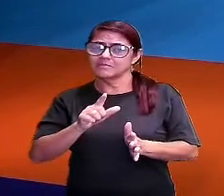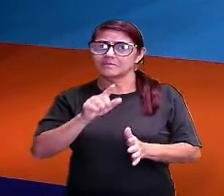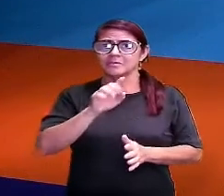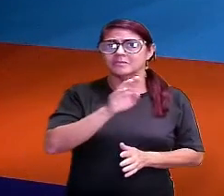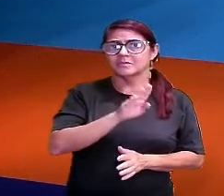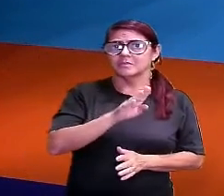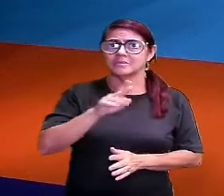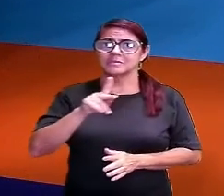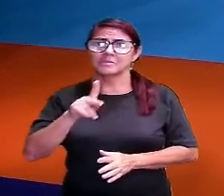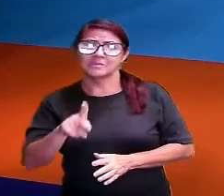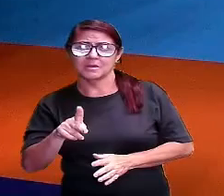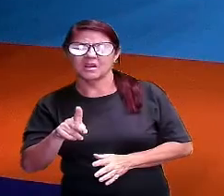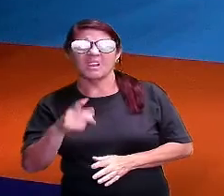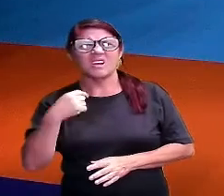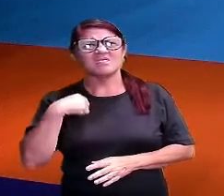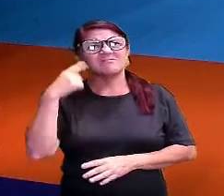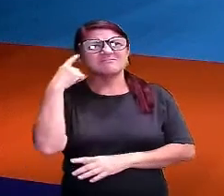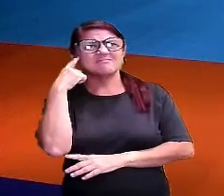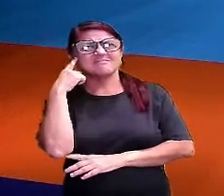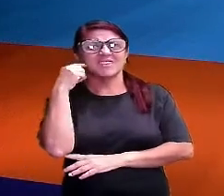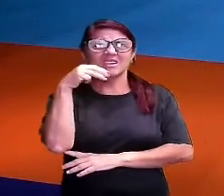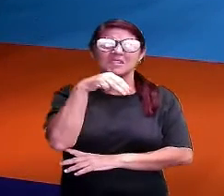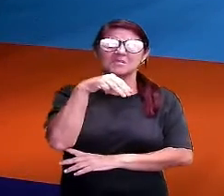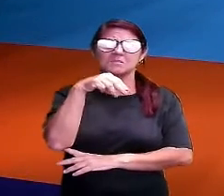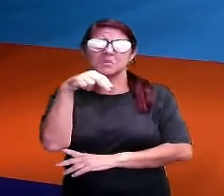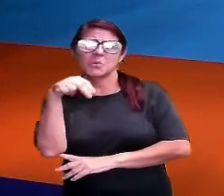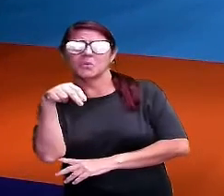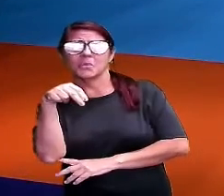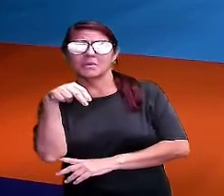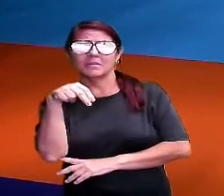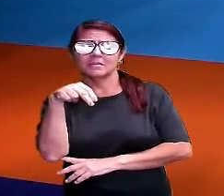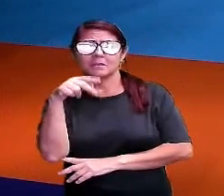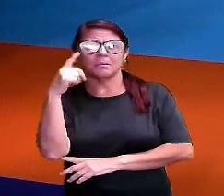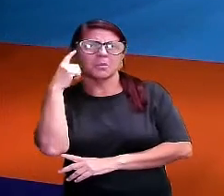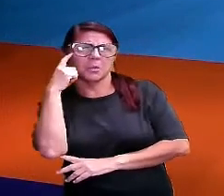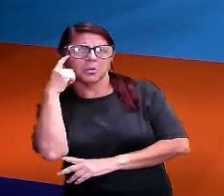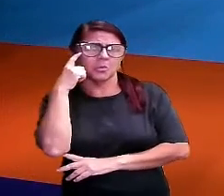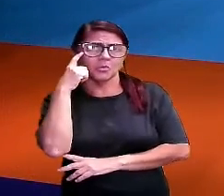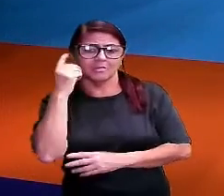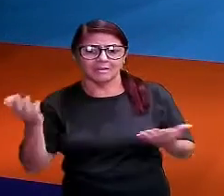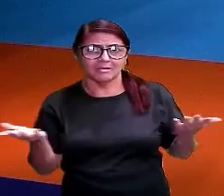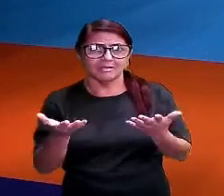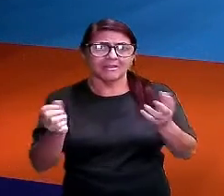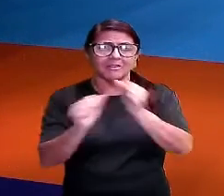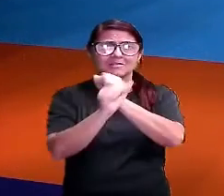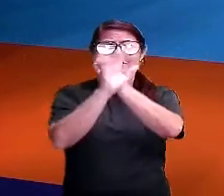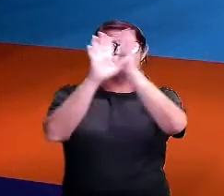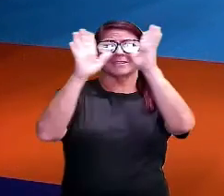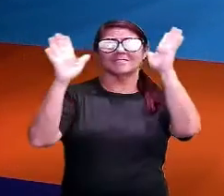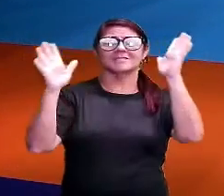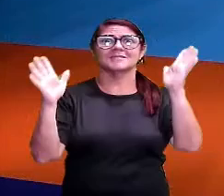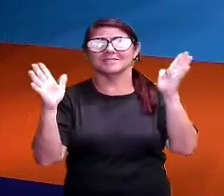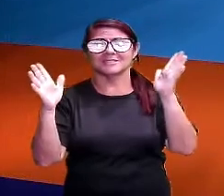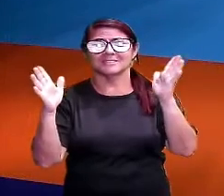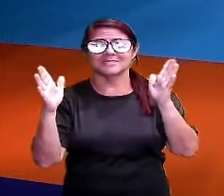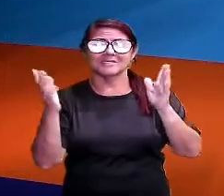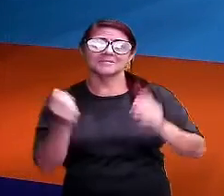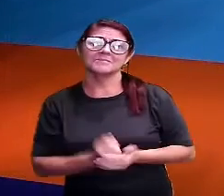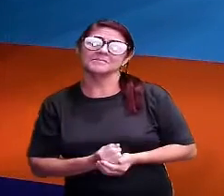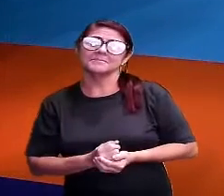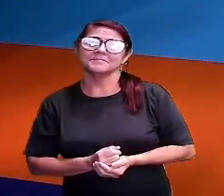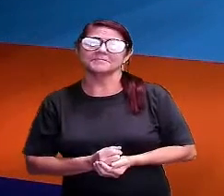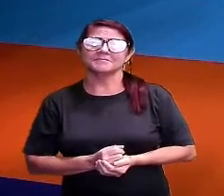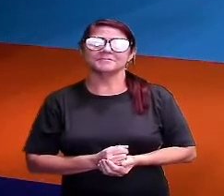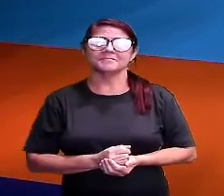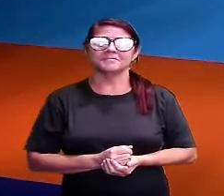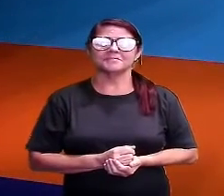Porque muitos alunos ficam, eu vou usar M, eu vou usar N. Então, essa aula vai esclarecer para vocês de uma forma bem prática.